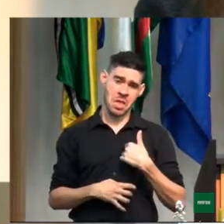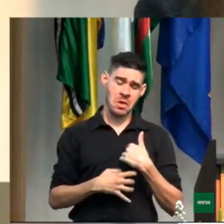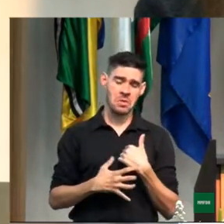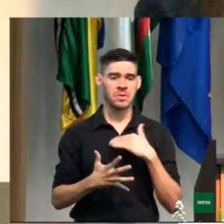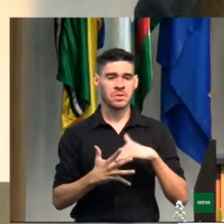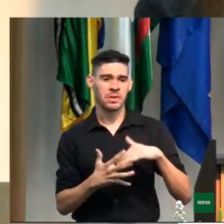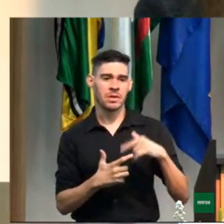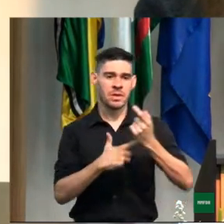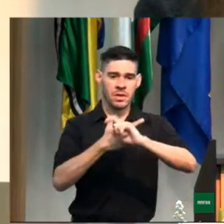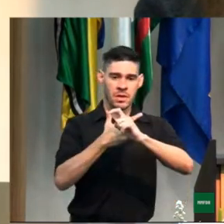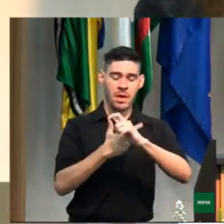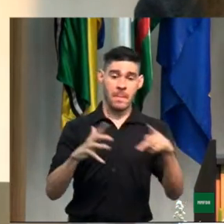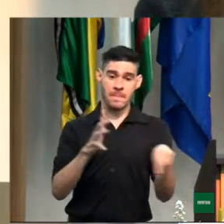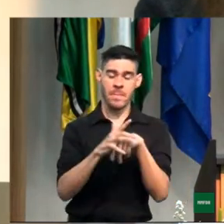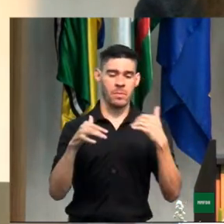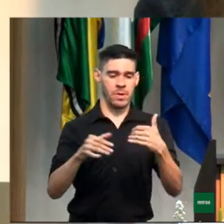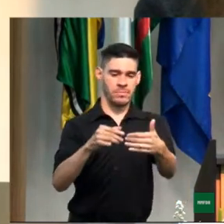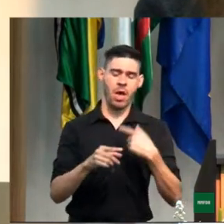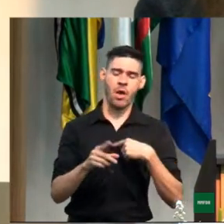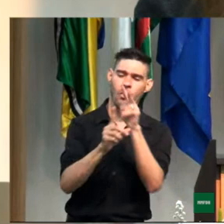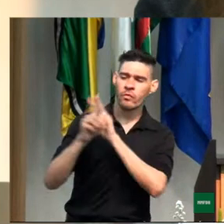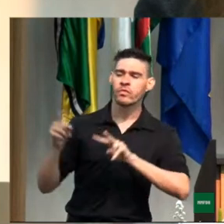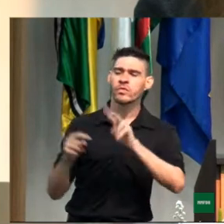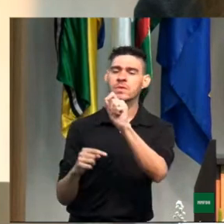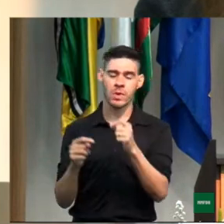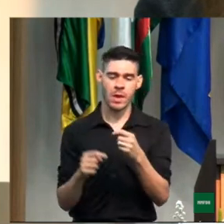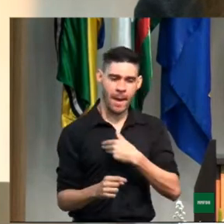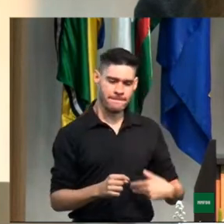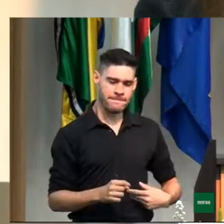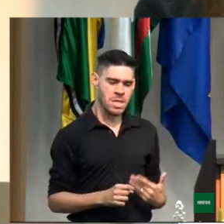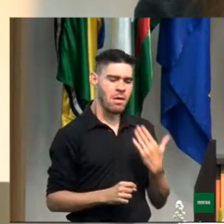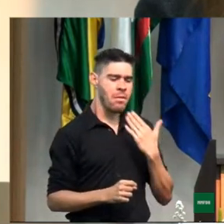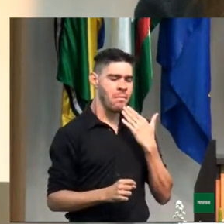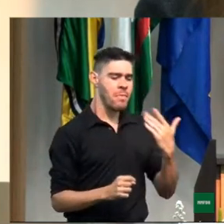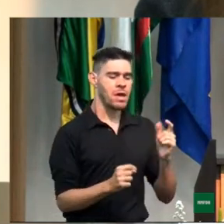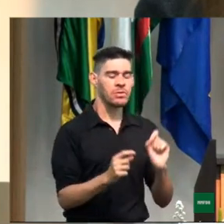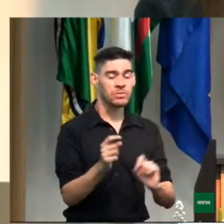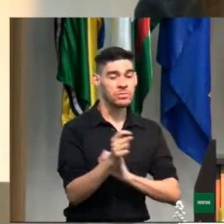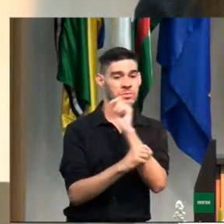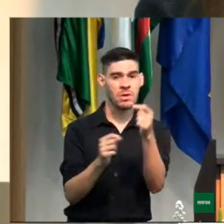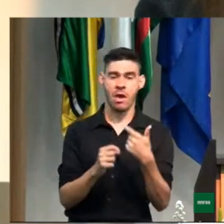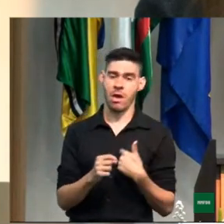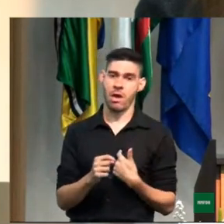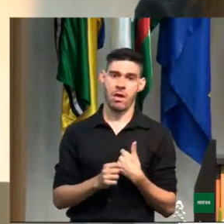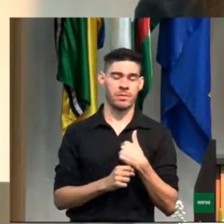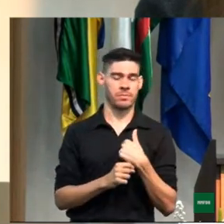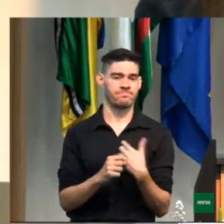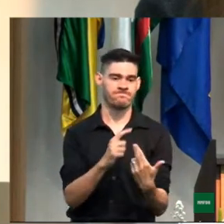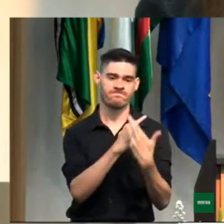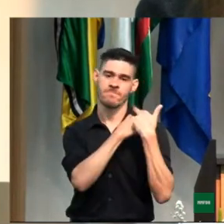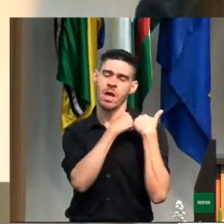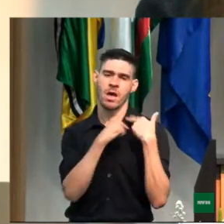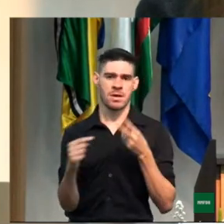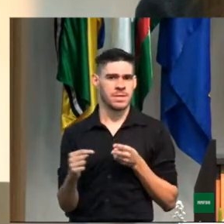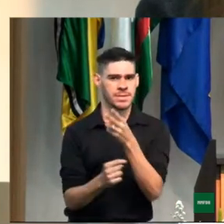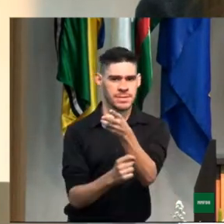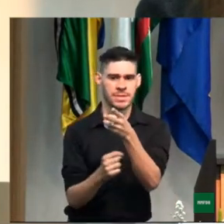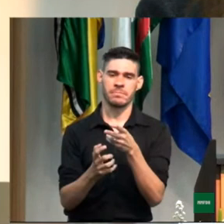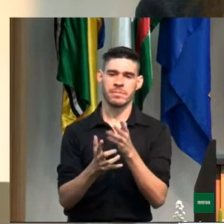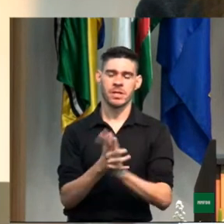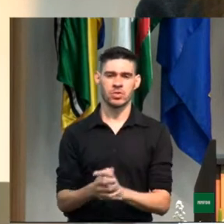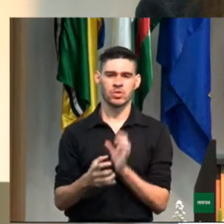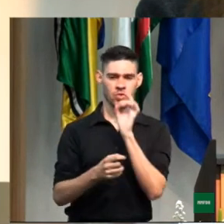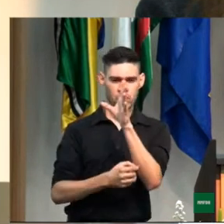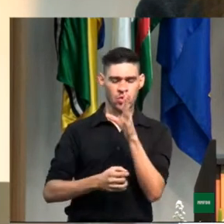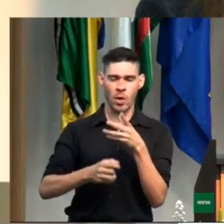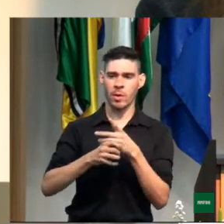o meu olhar aqui, o que a minha ministra me pede e me coloca sempre, é uma responsabilidade não só de integração, de busca de